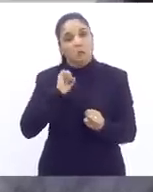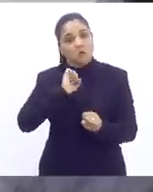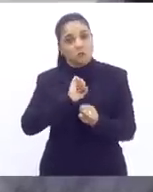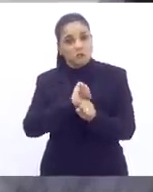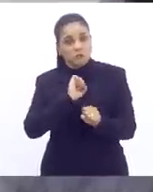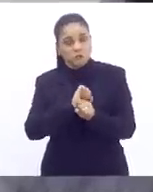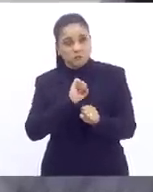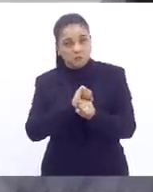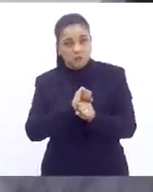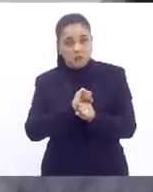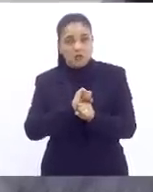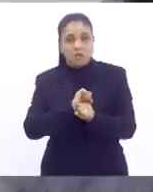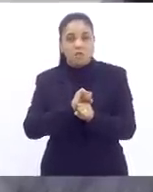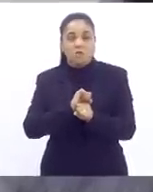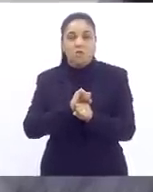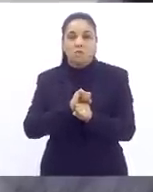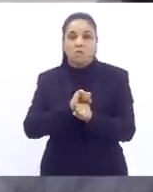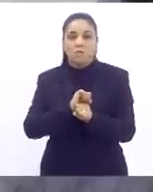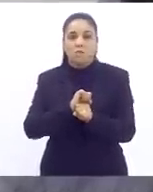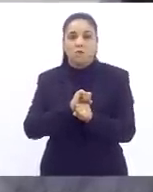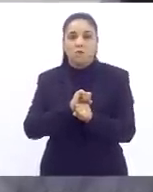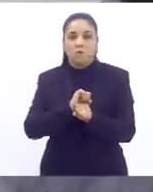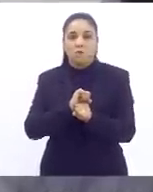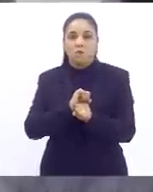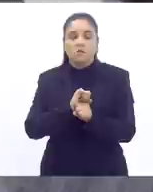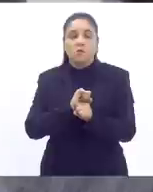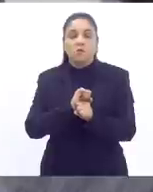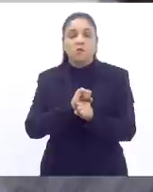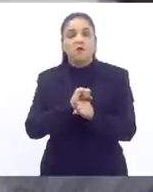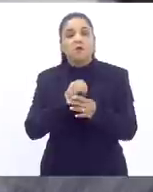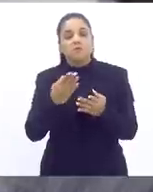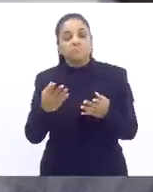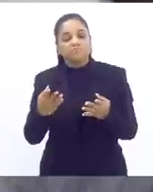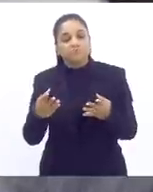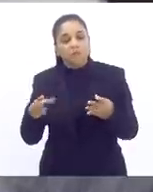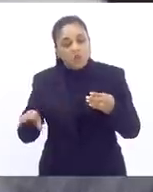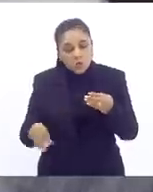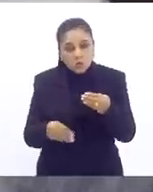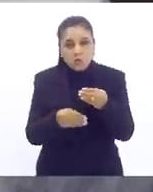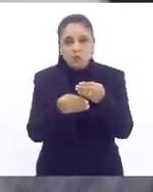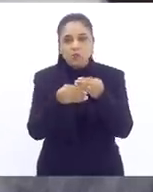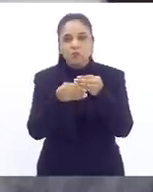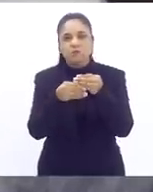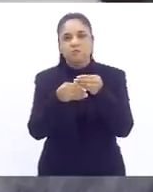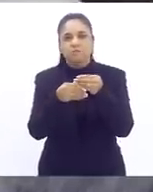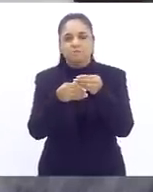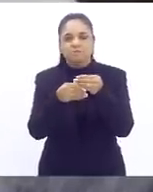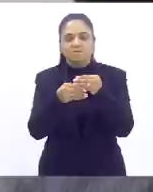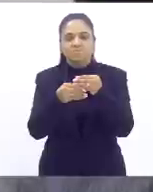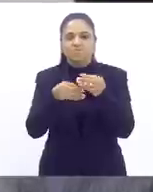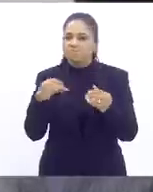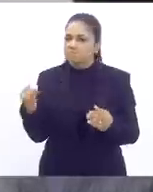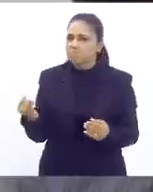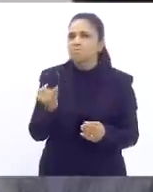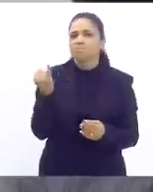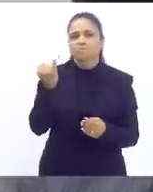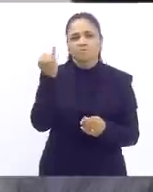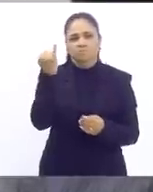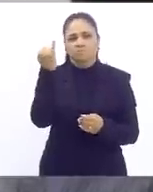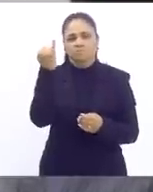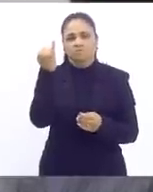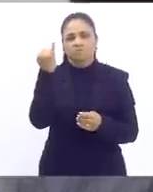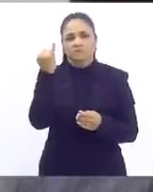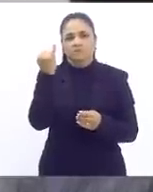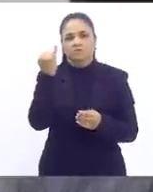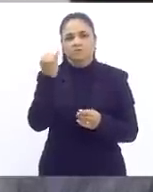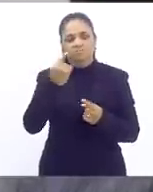que isso seja uma uma e seja incluído né Como Um item importante para estreitar essa essa